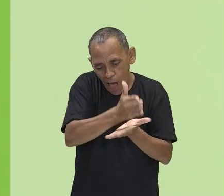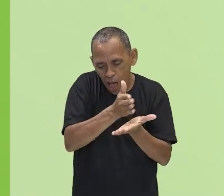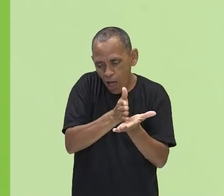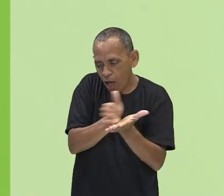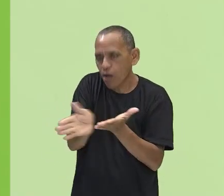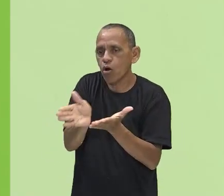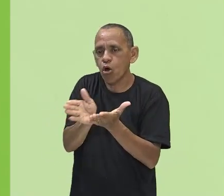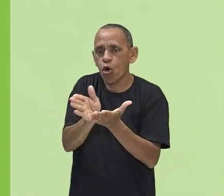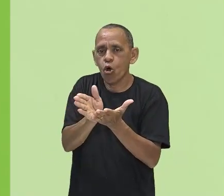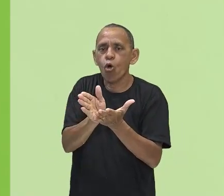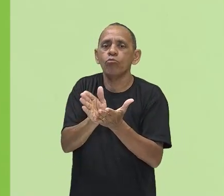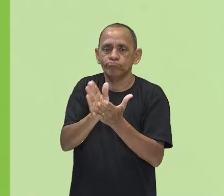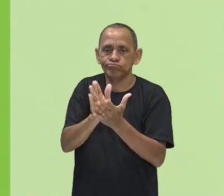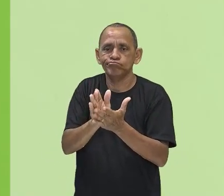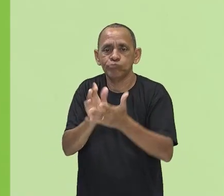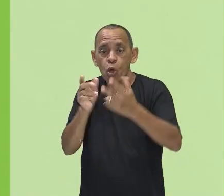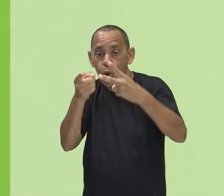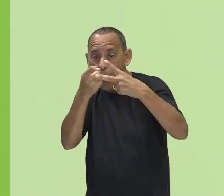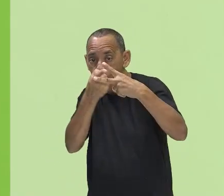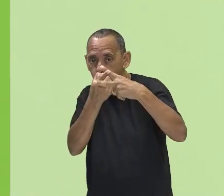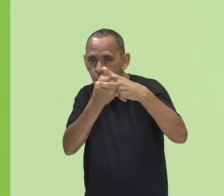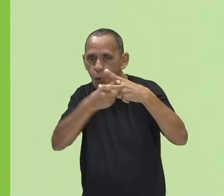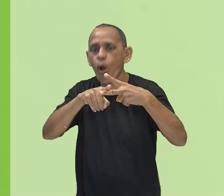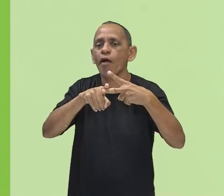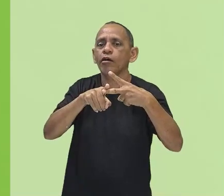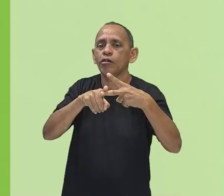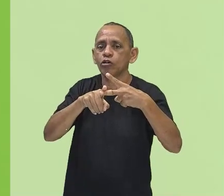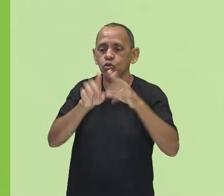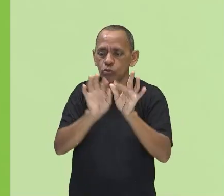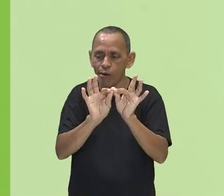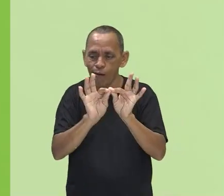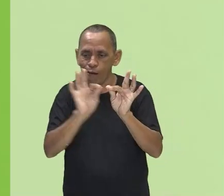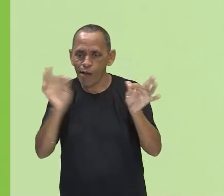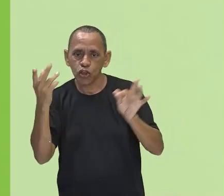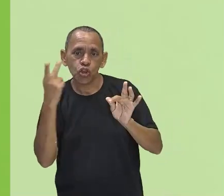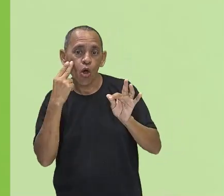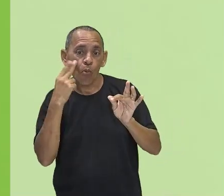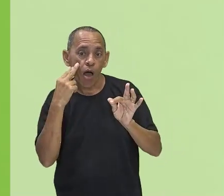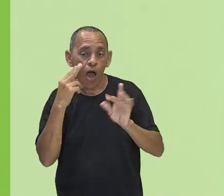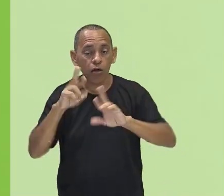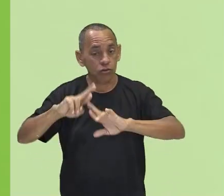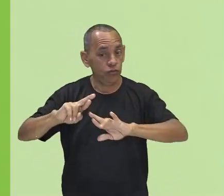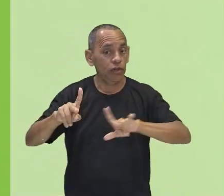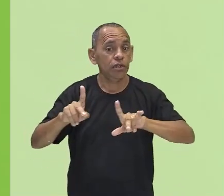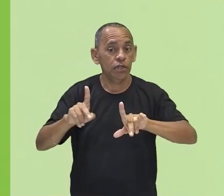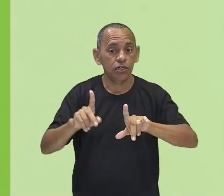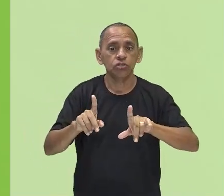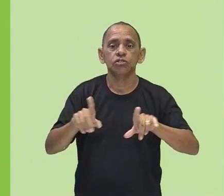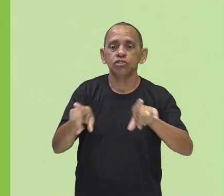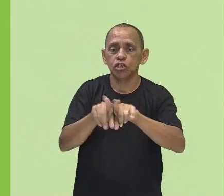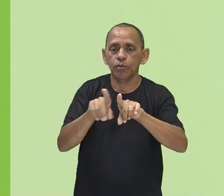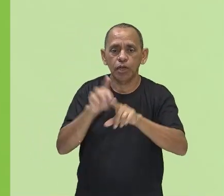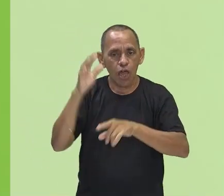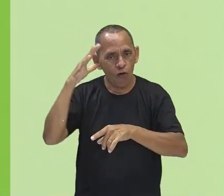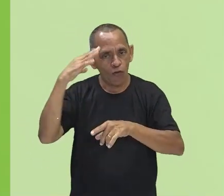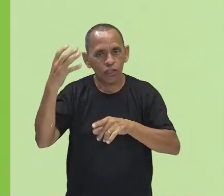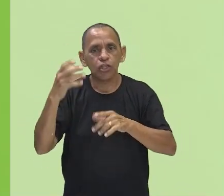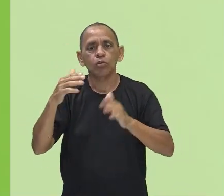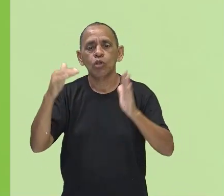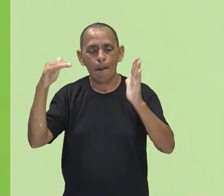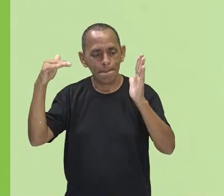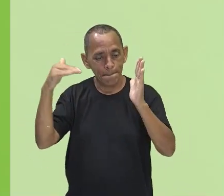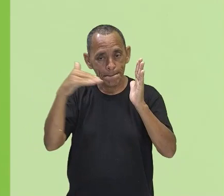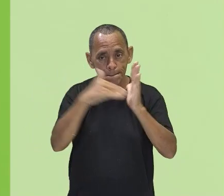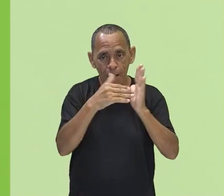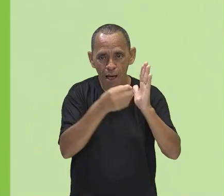O ângulo em relação à reta normal vai ficar diferente. Esse é o fenômeno da refração.